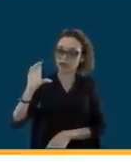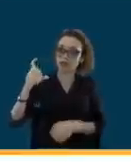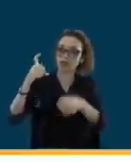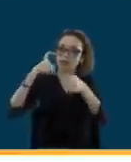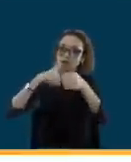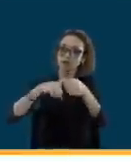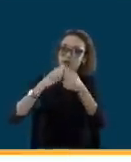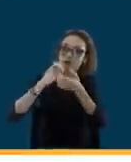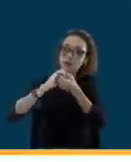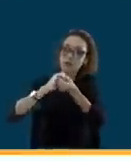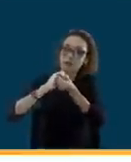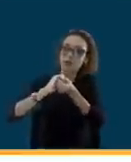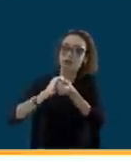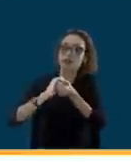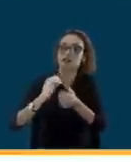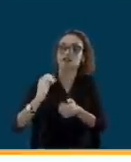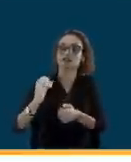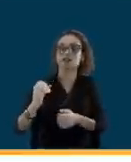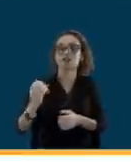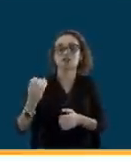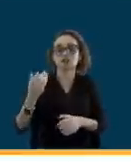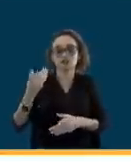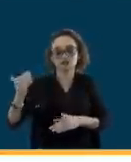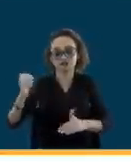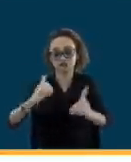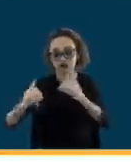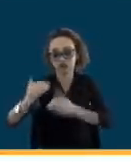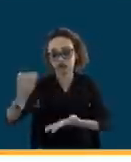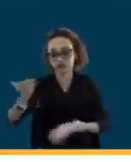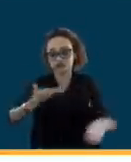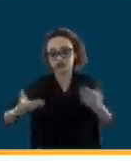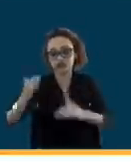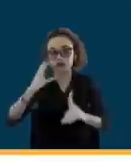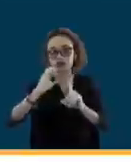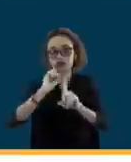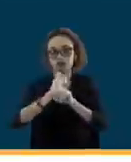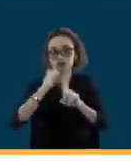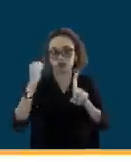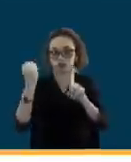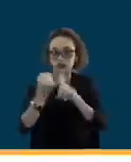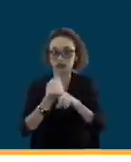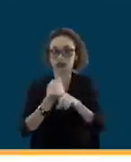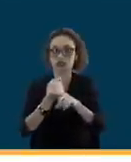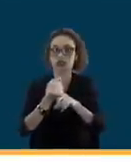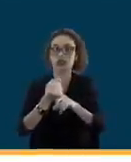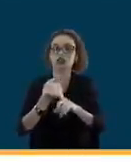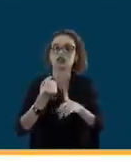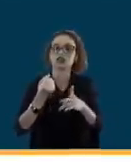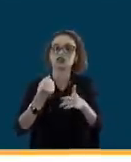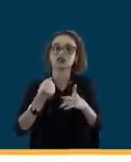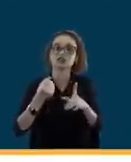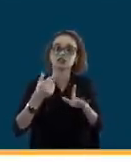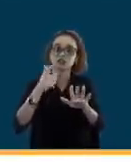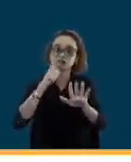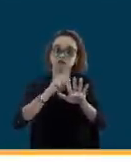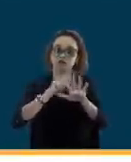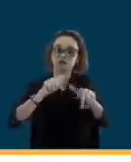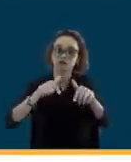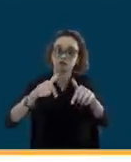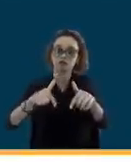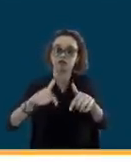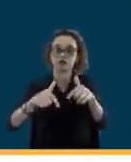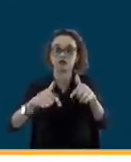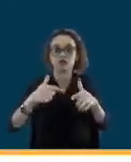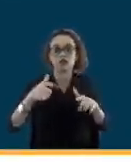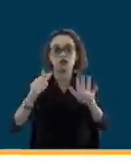de conversa, de diálogo com a sociedade, né, e que está cumprindo esse seu papel aí, ajudando na organização desse curso,